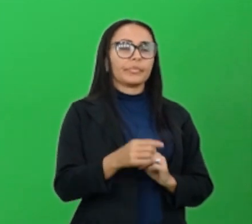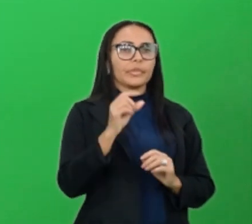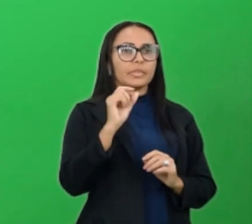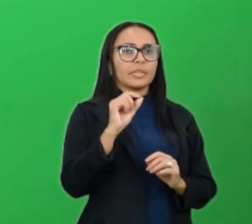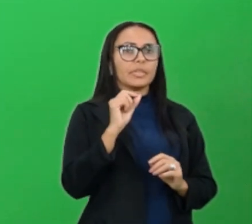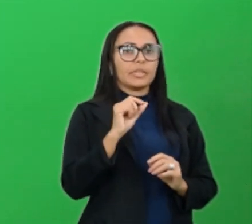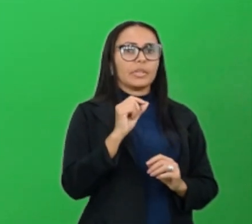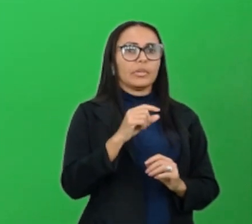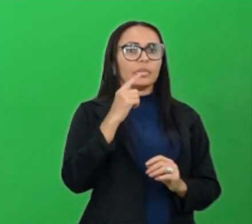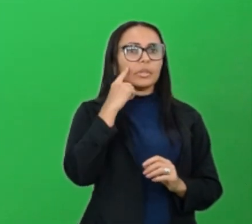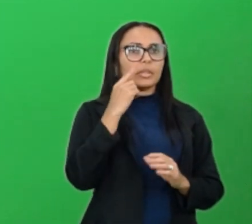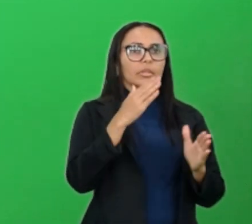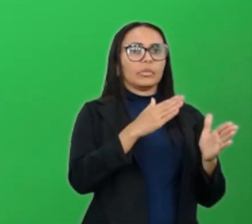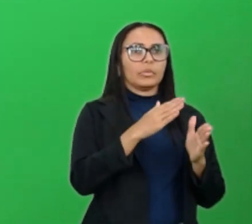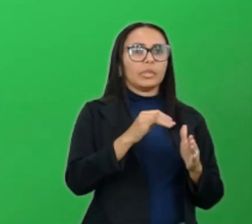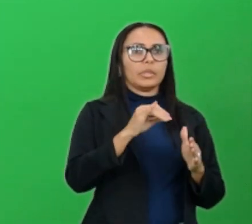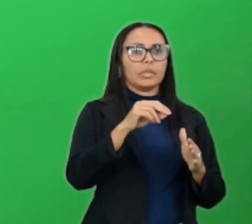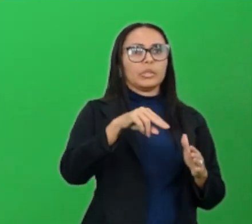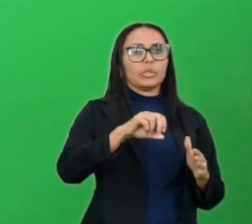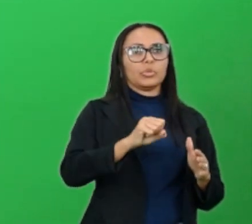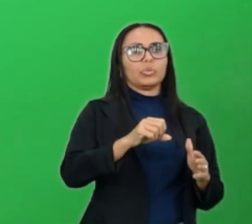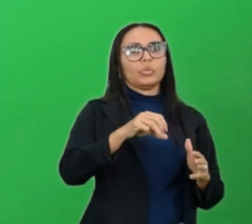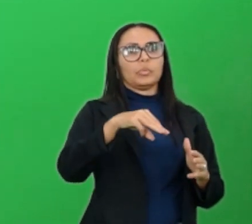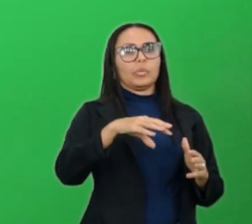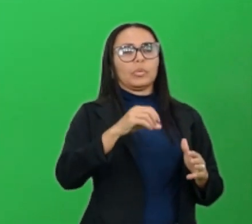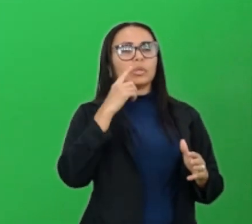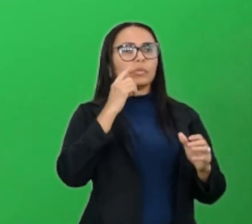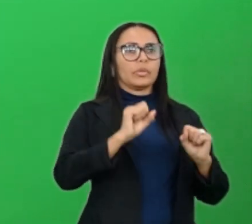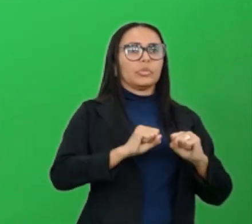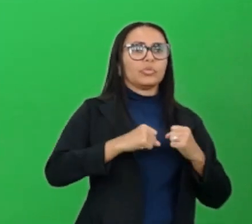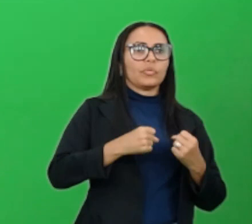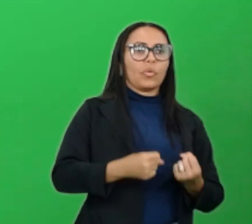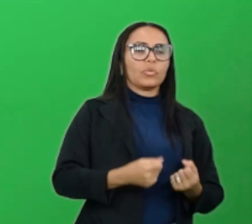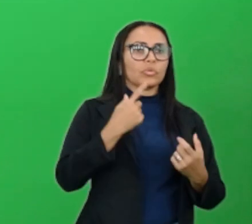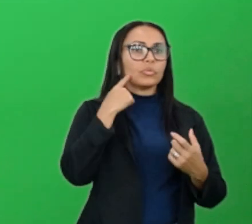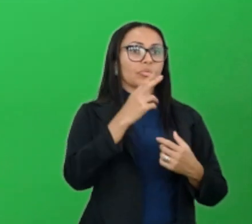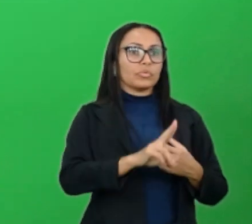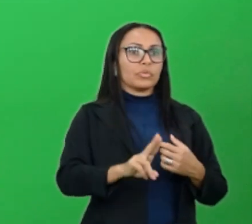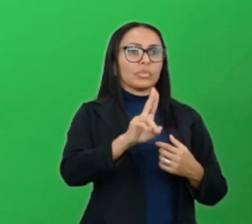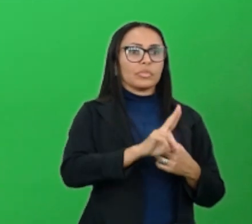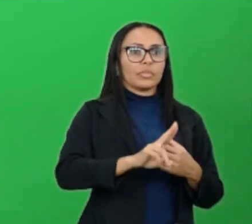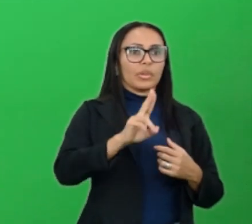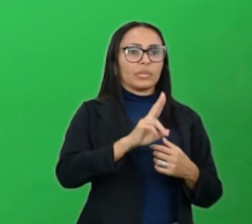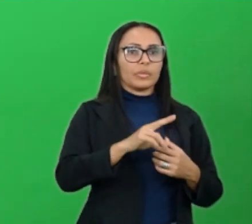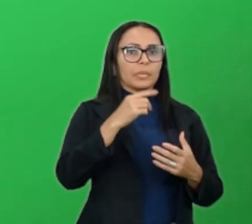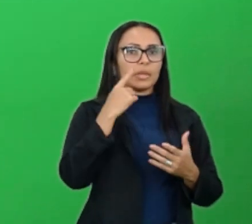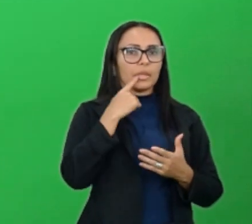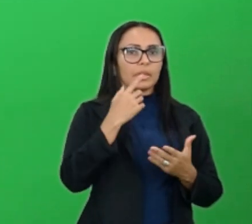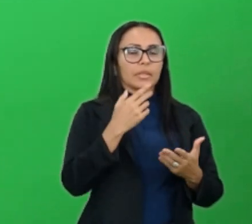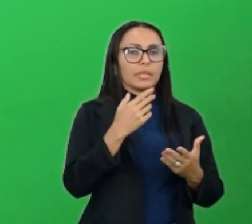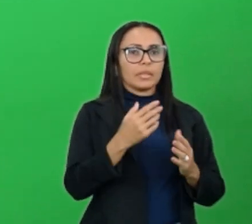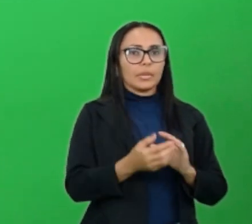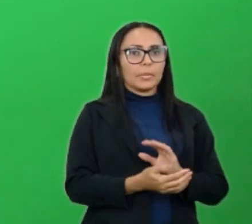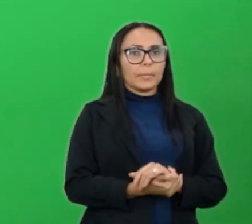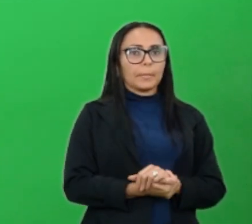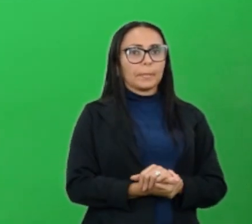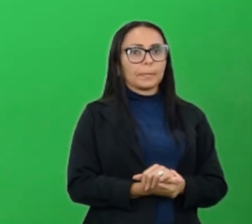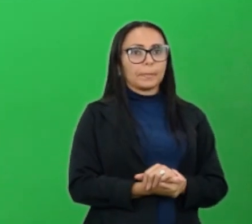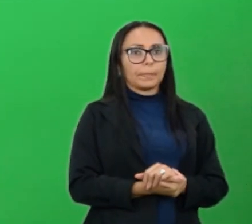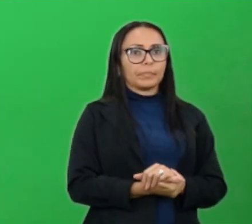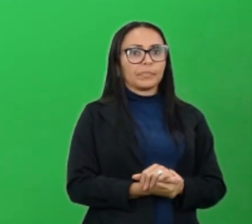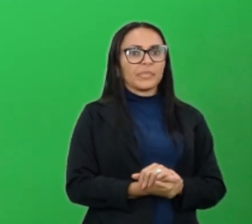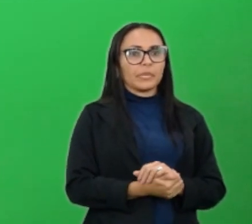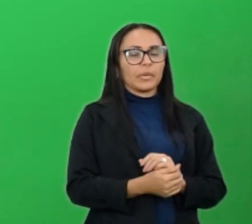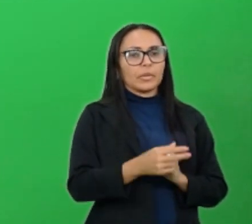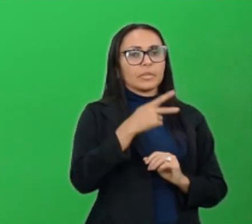insumo? A medição dos esforços e recursos utilizados para a realização de alguma ação. Então, quando se fala, por exemplo,